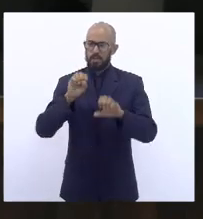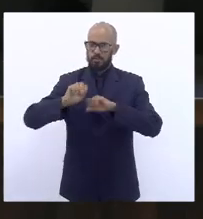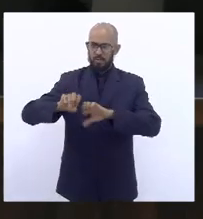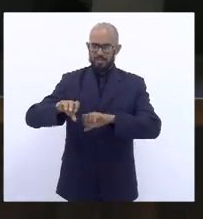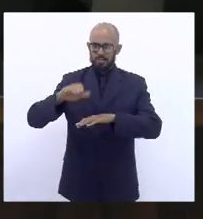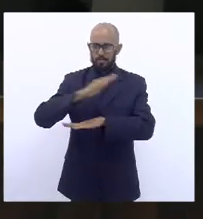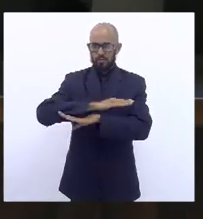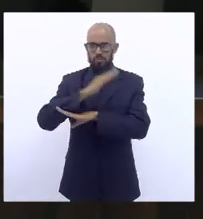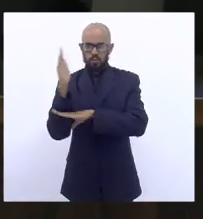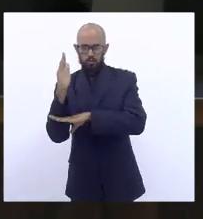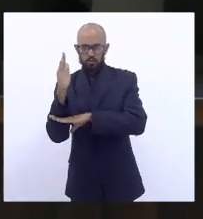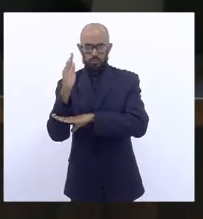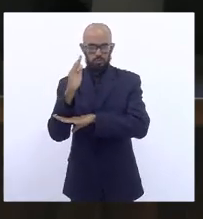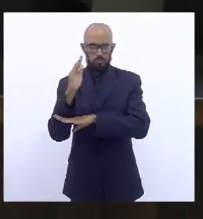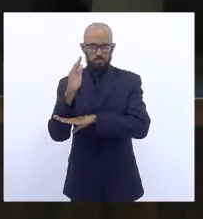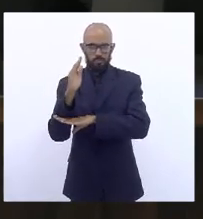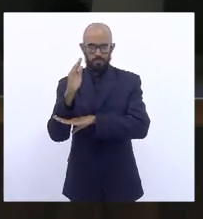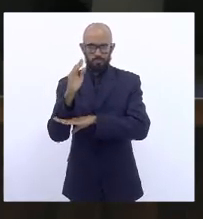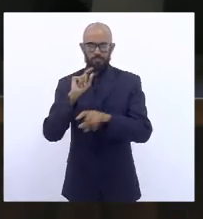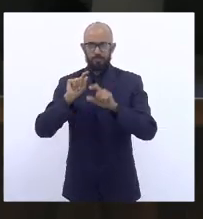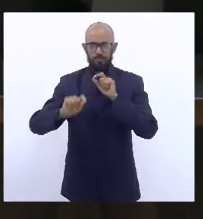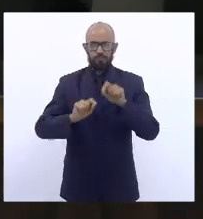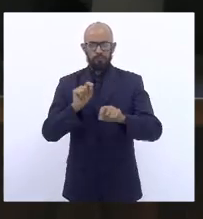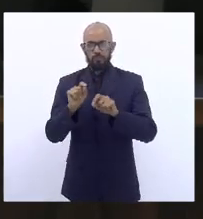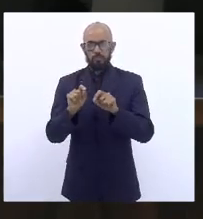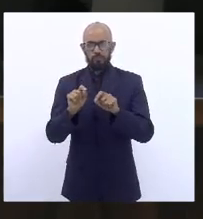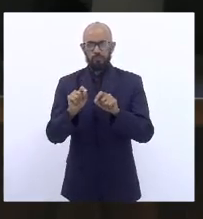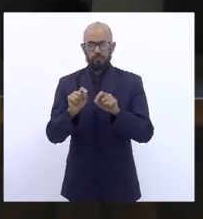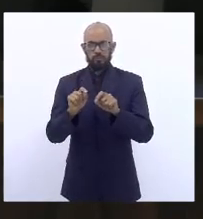estou perto de concluir, falar de educação integral